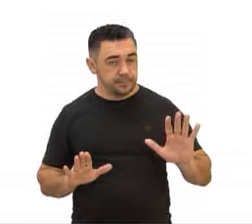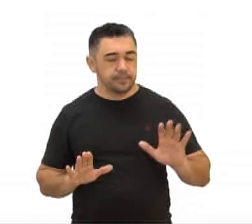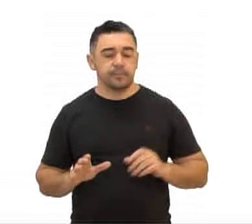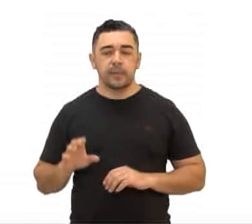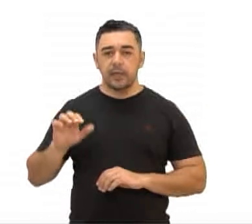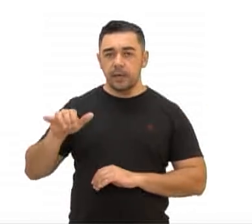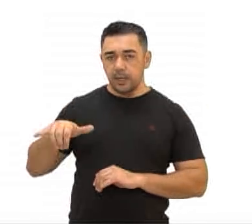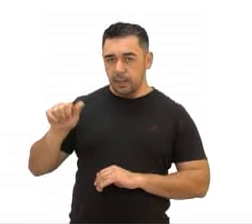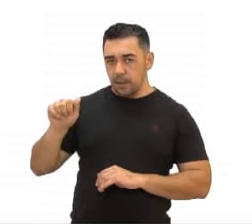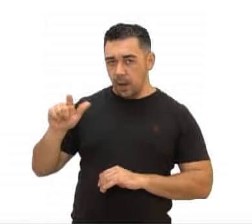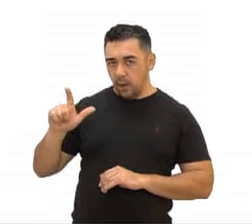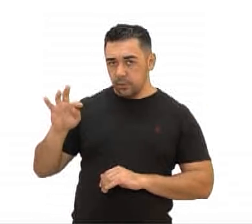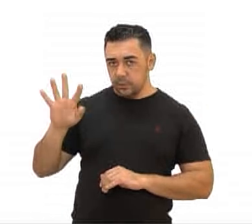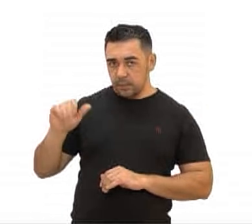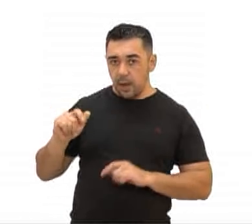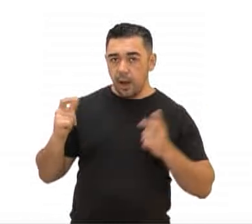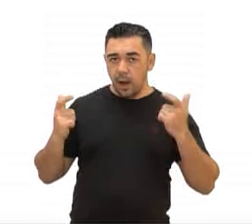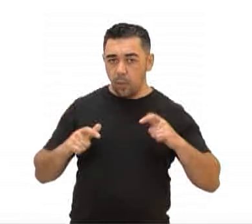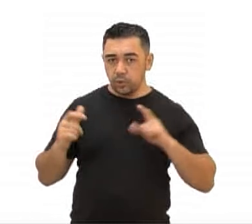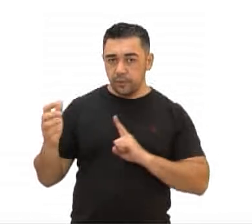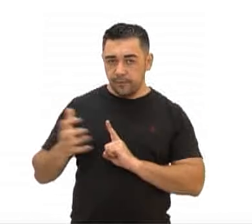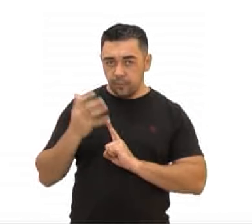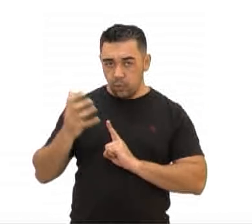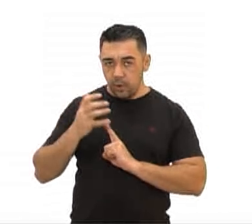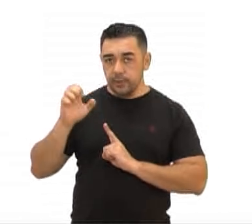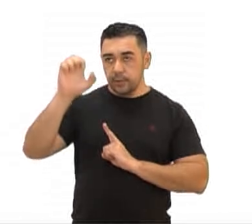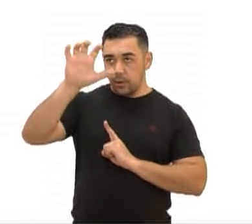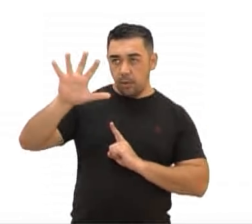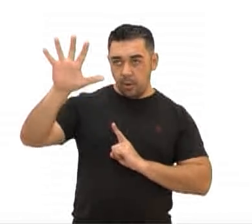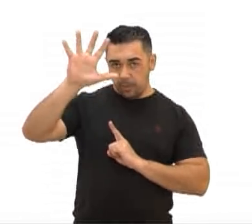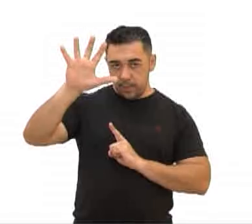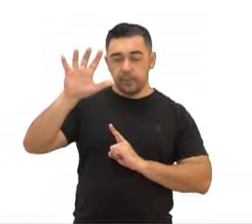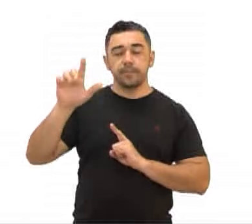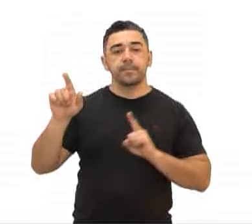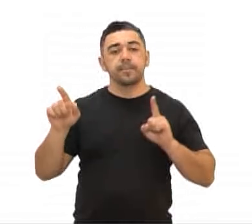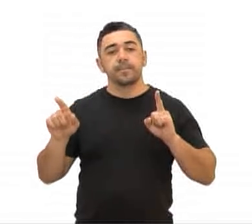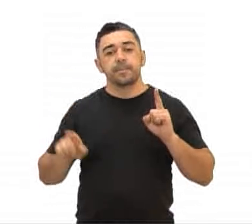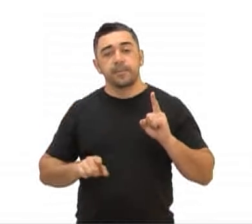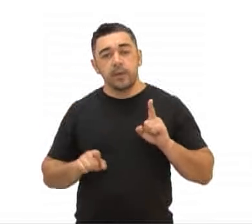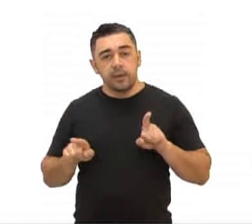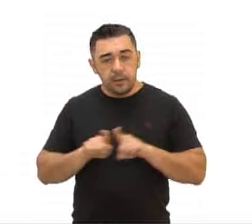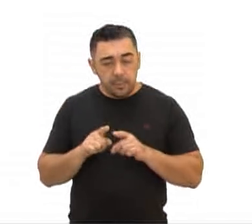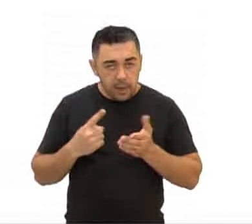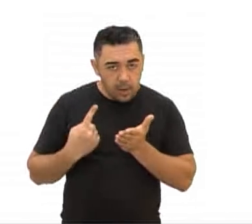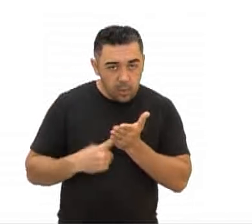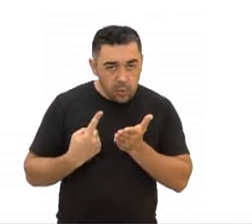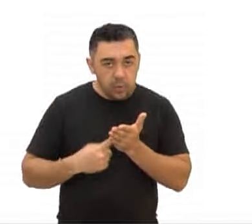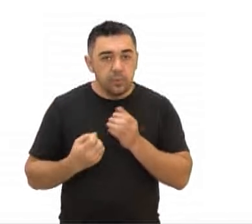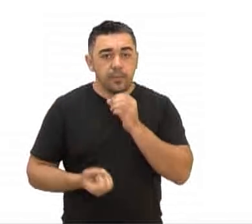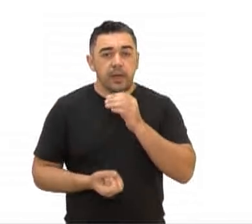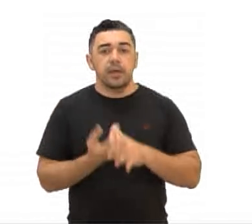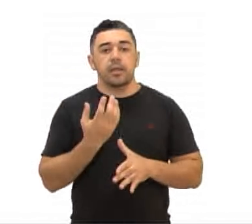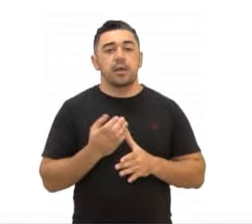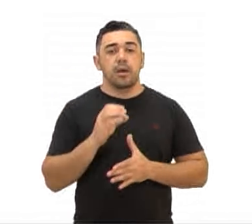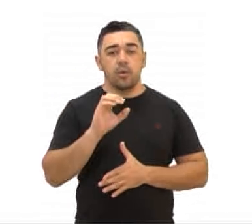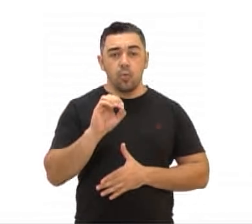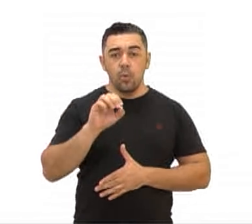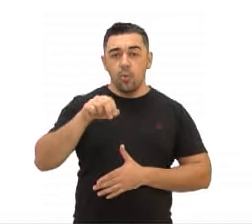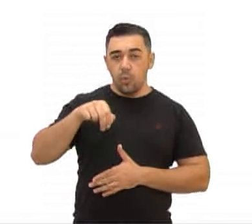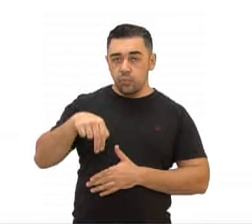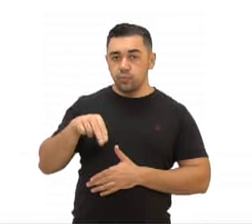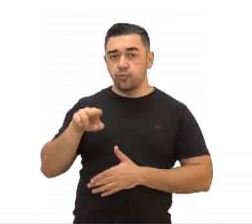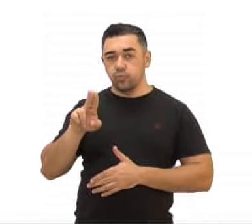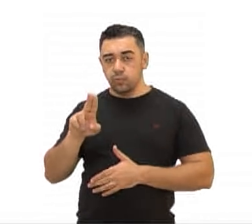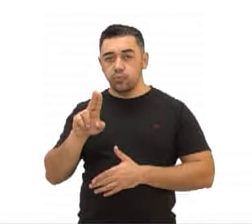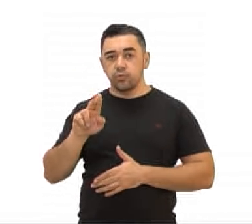áreas de influência na Europa, importante, e a decisão, um acordo para se criar uma